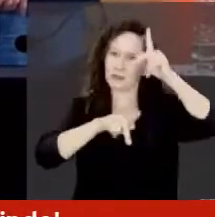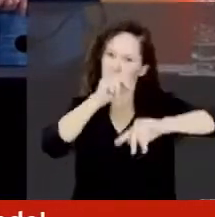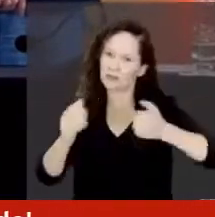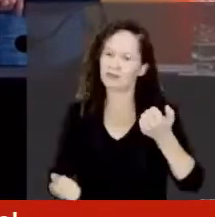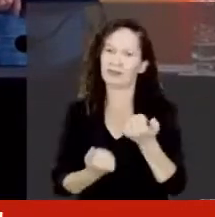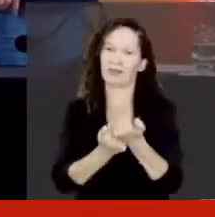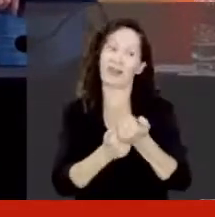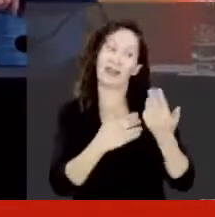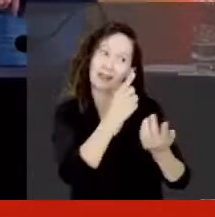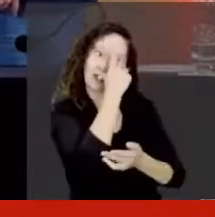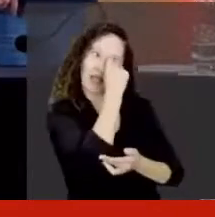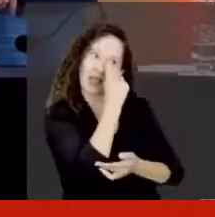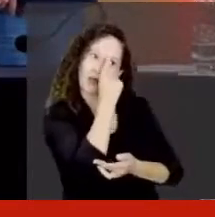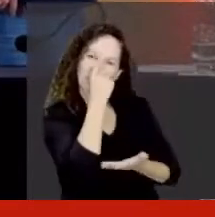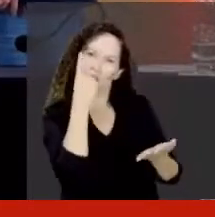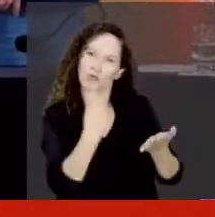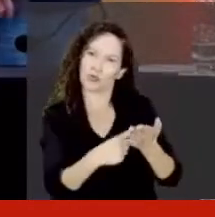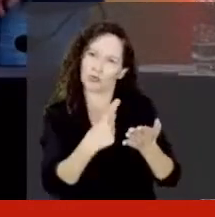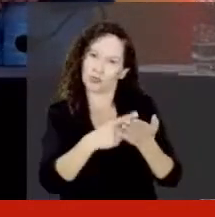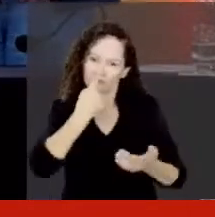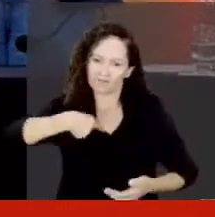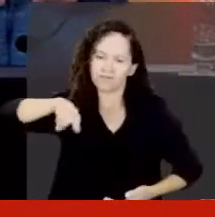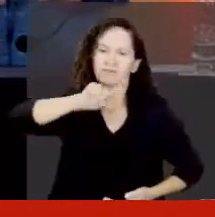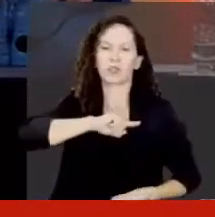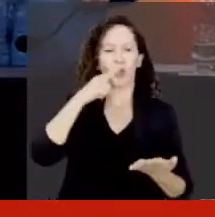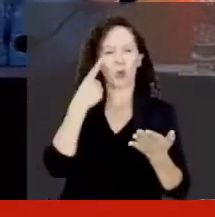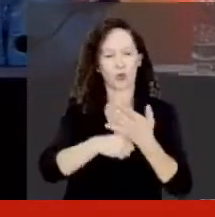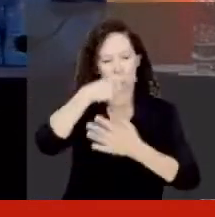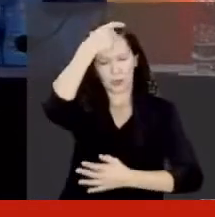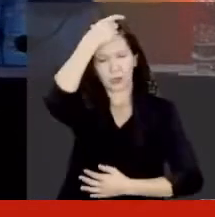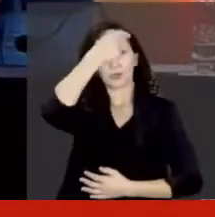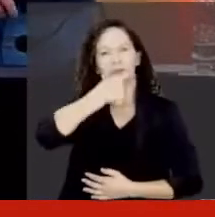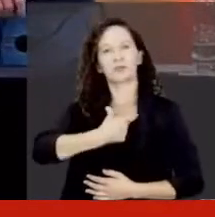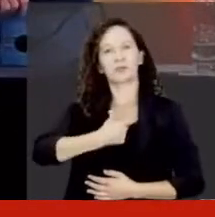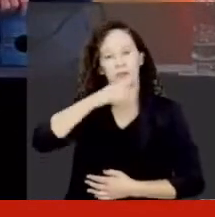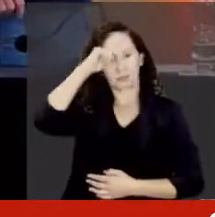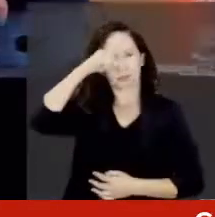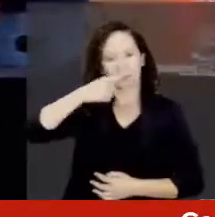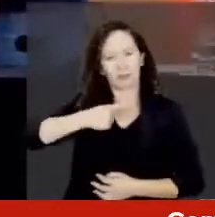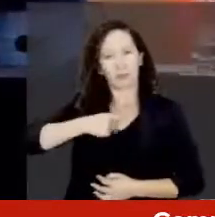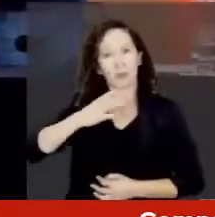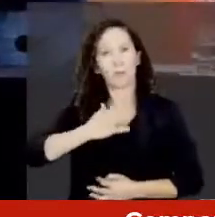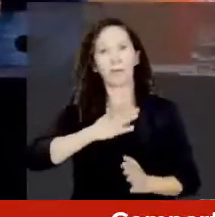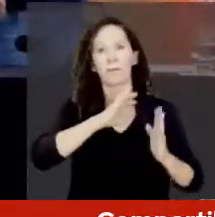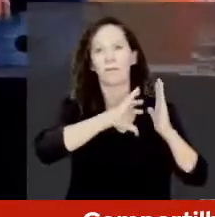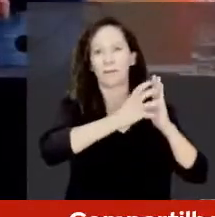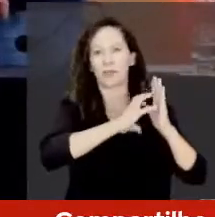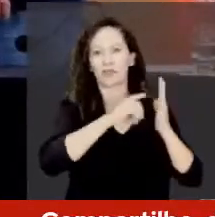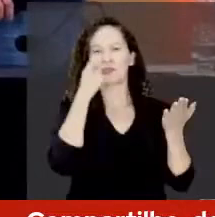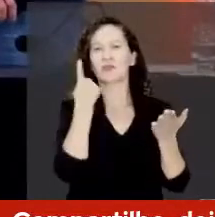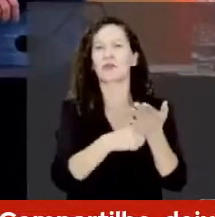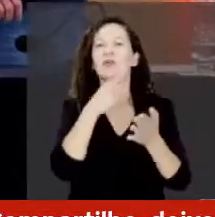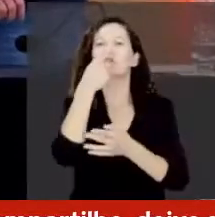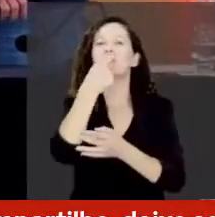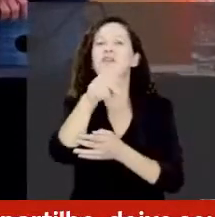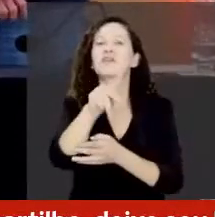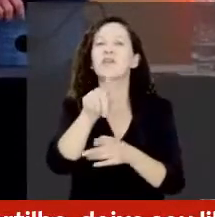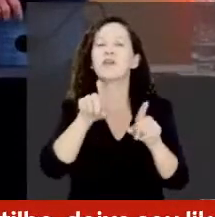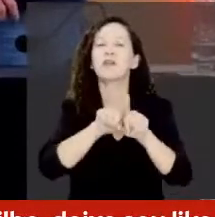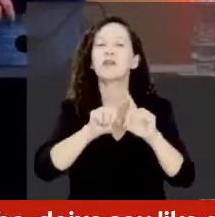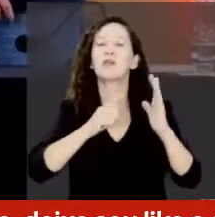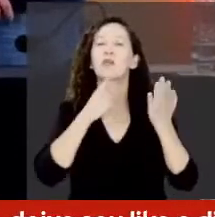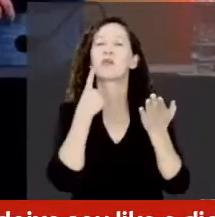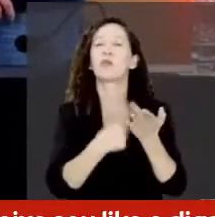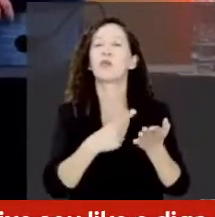mulheres. O Senado tem 46% de mulheres. E na prefeitura eles já têm 35%